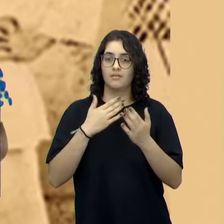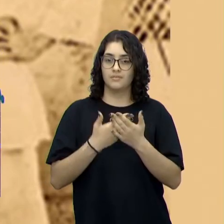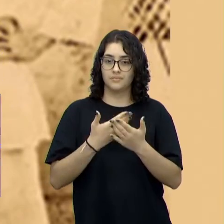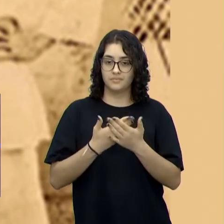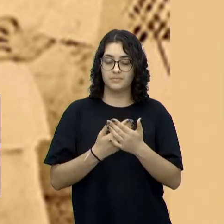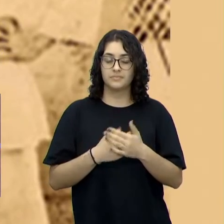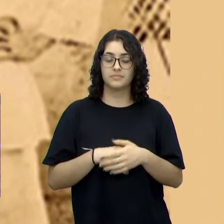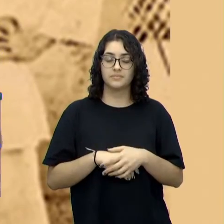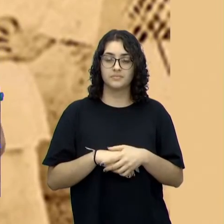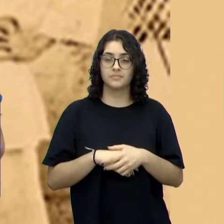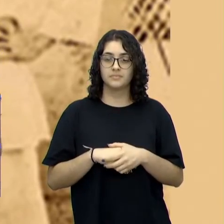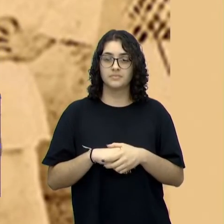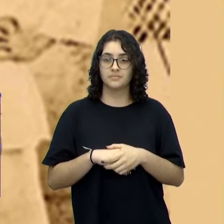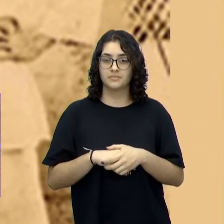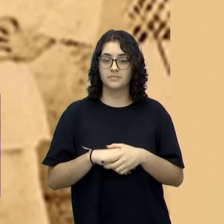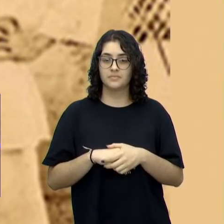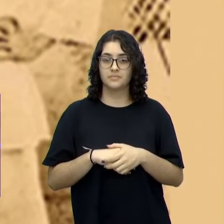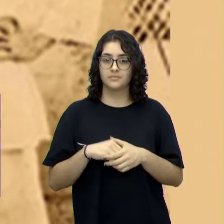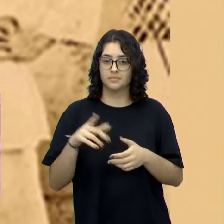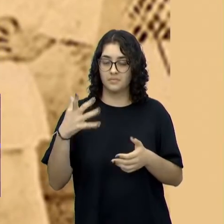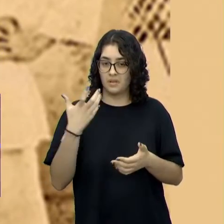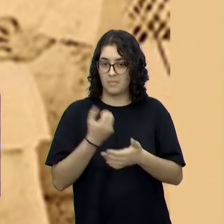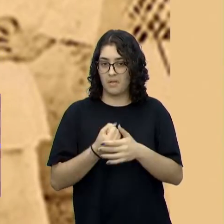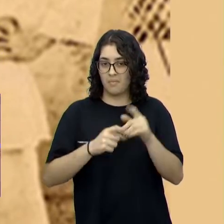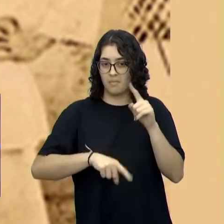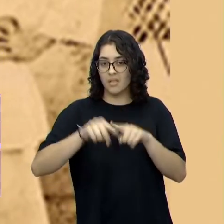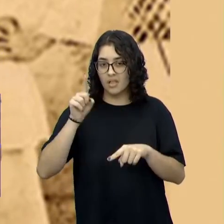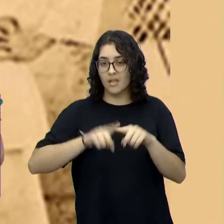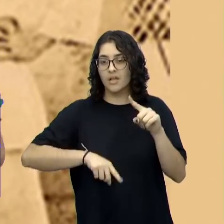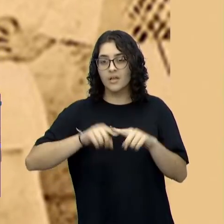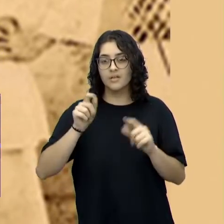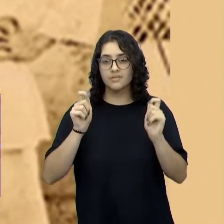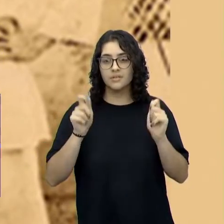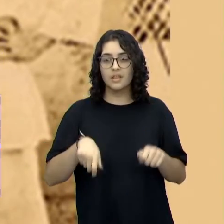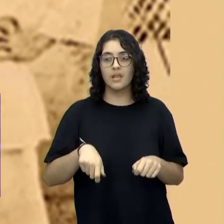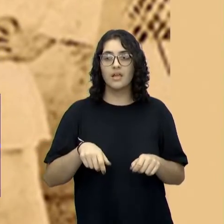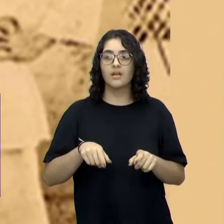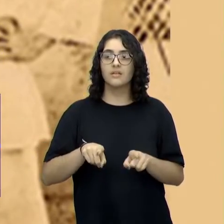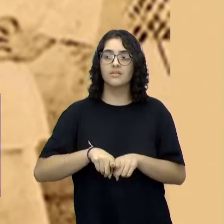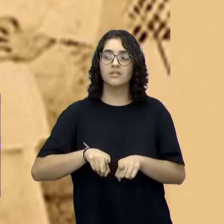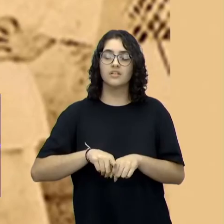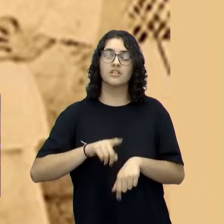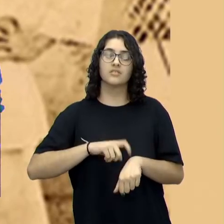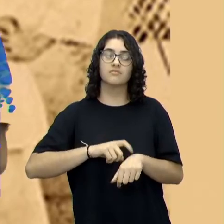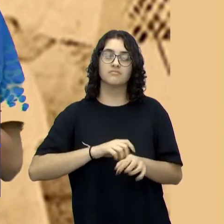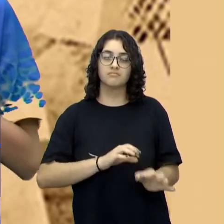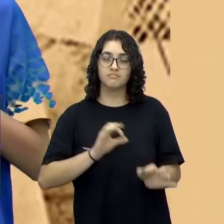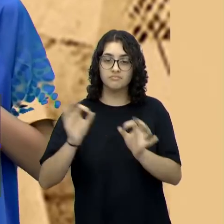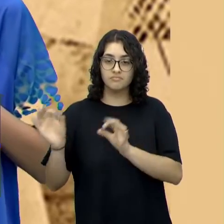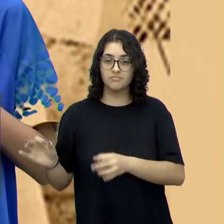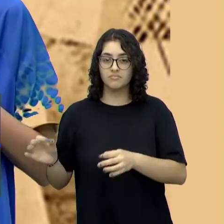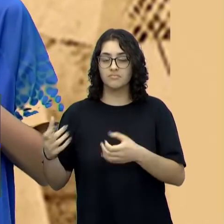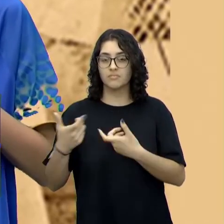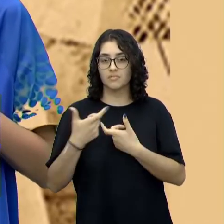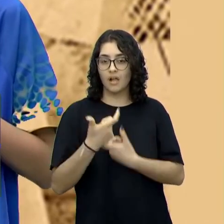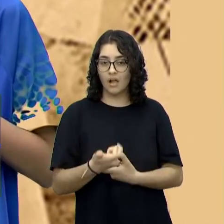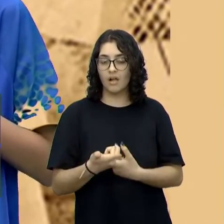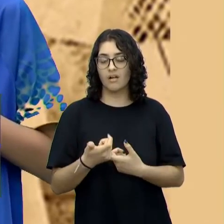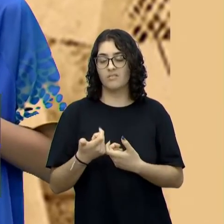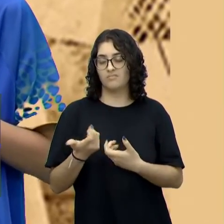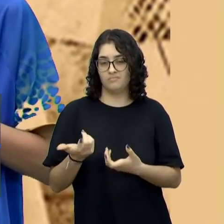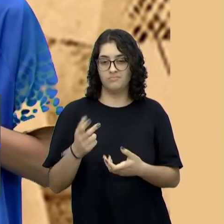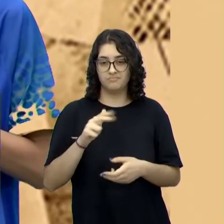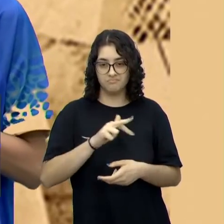esses vários questionamentos, baixando o material, por exemplo, ou durante estarem assistindo a aula, printarem a tela